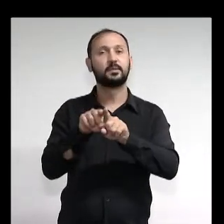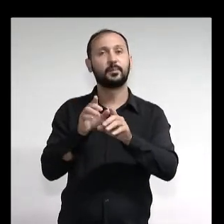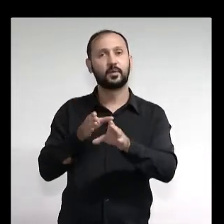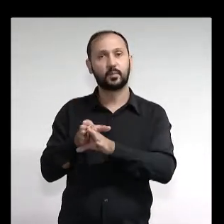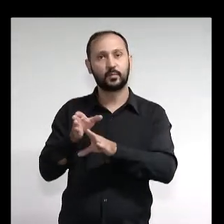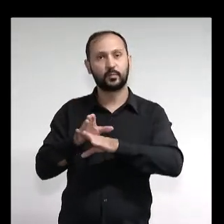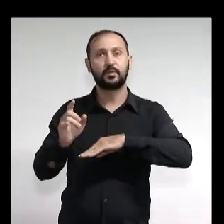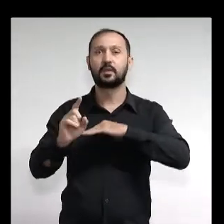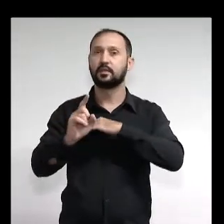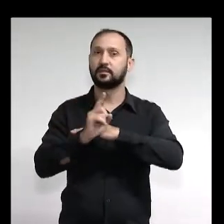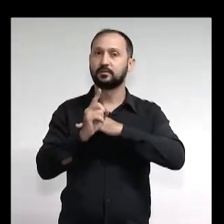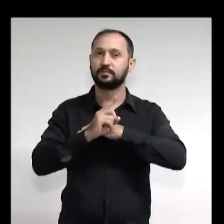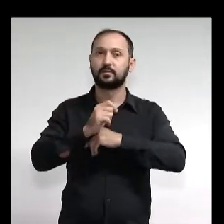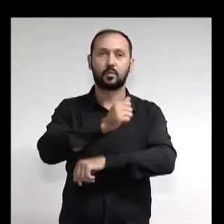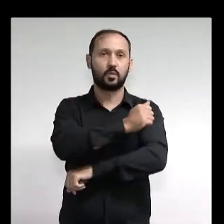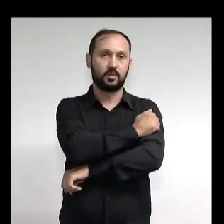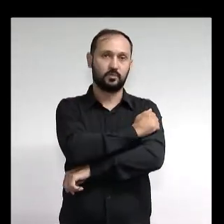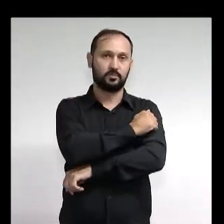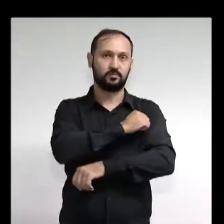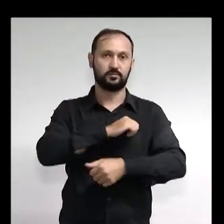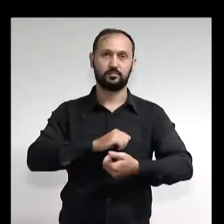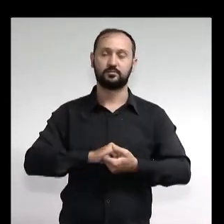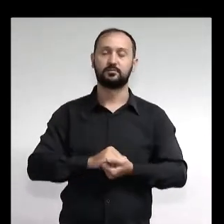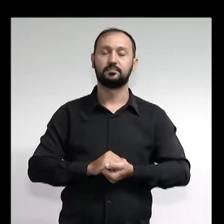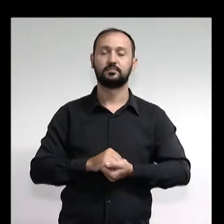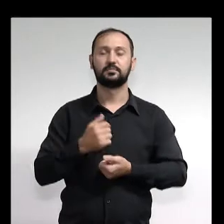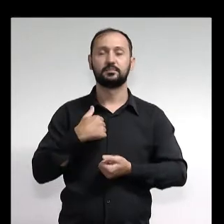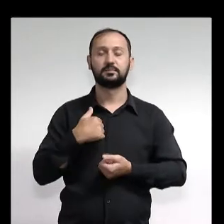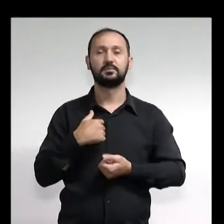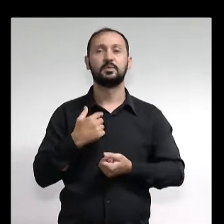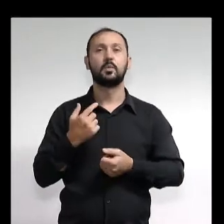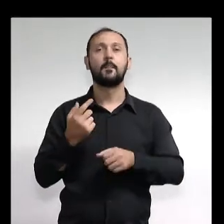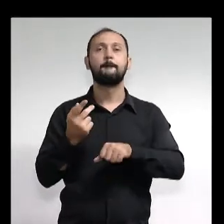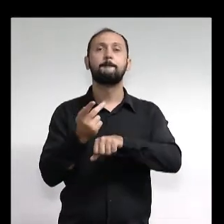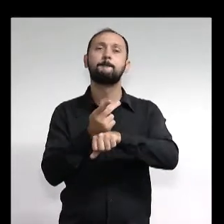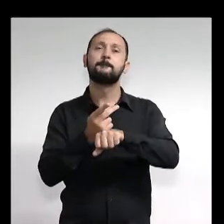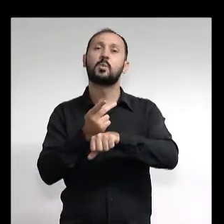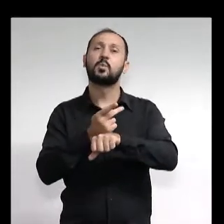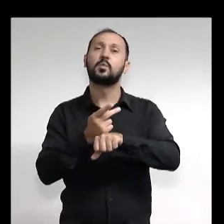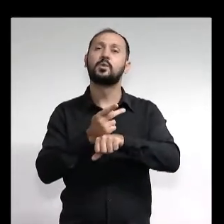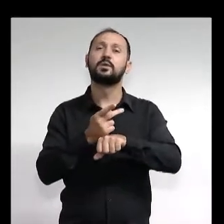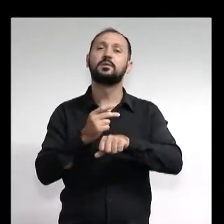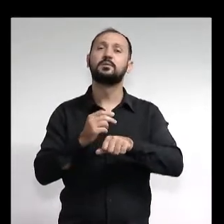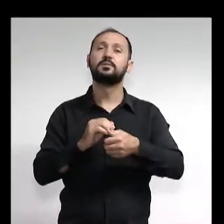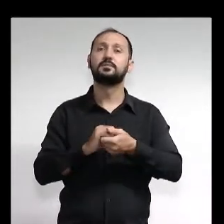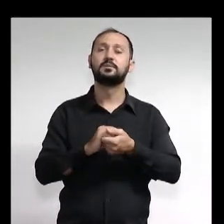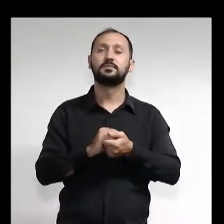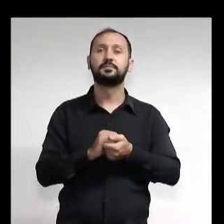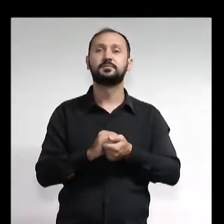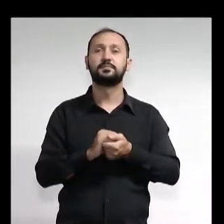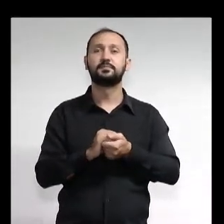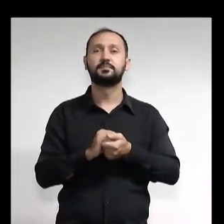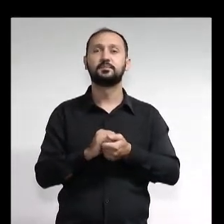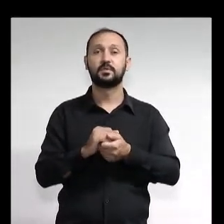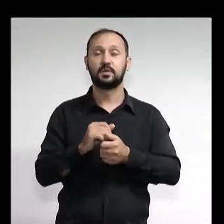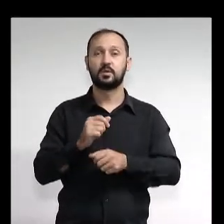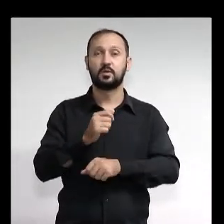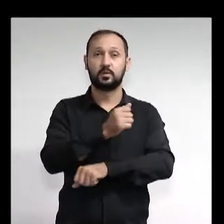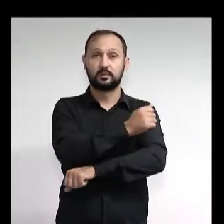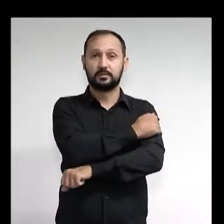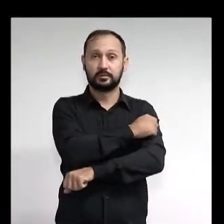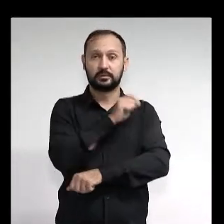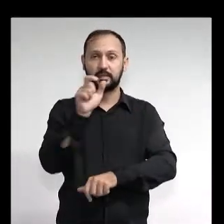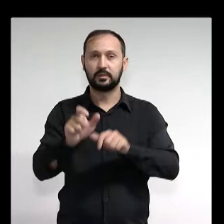E ele faz uma identificação, a orientação e o atendimento a esses estudantes. Eu busquei